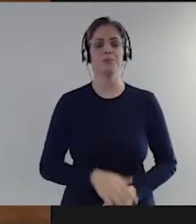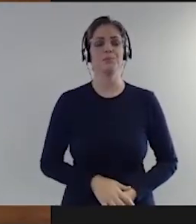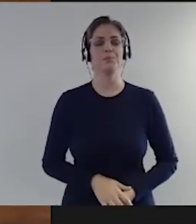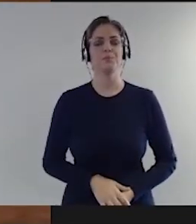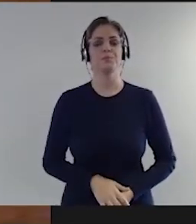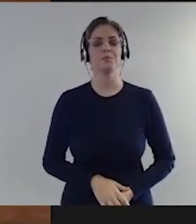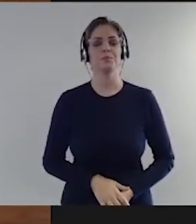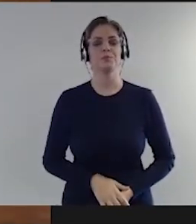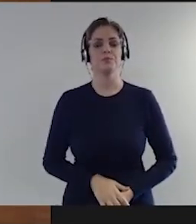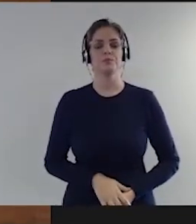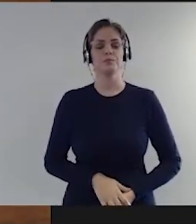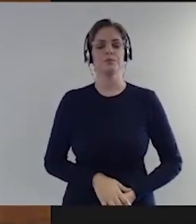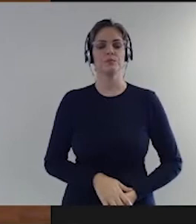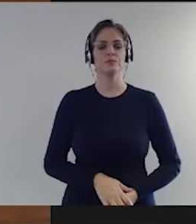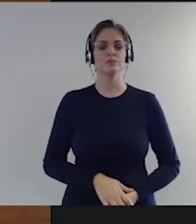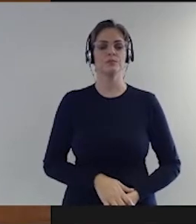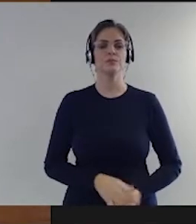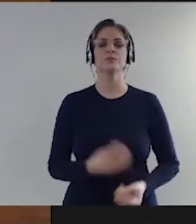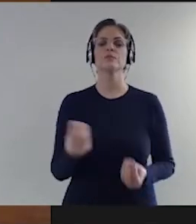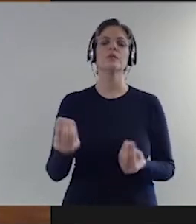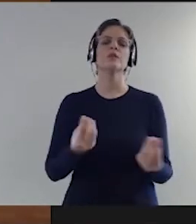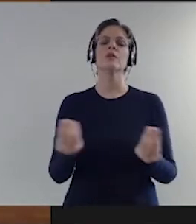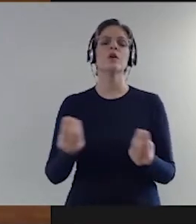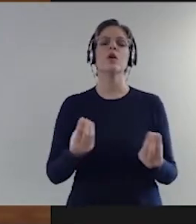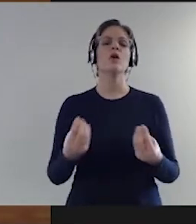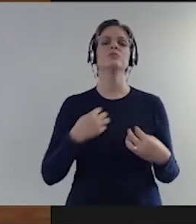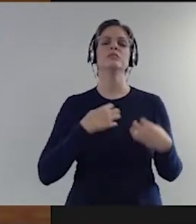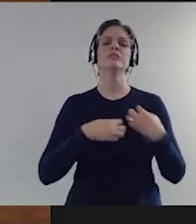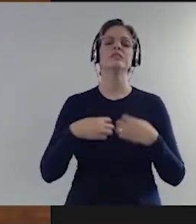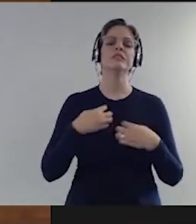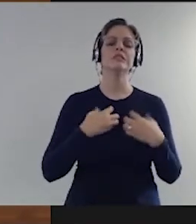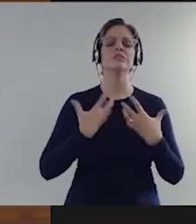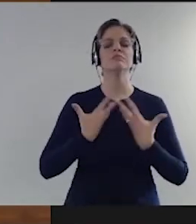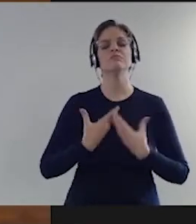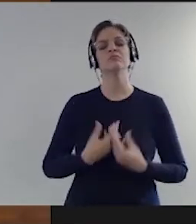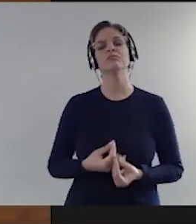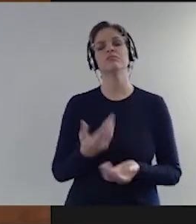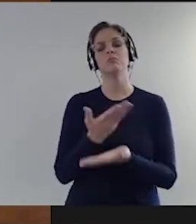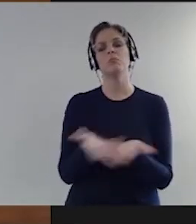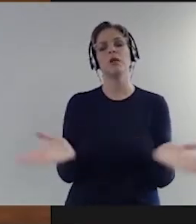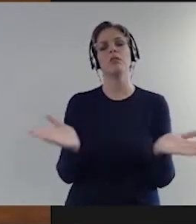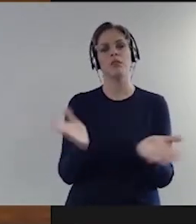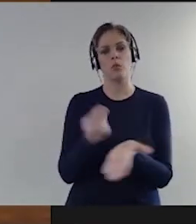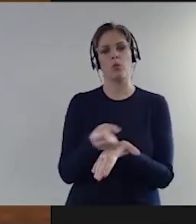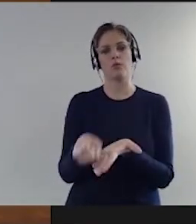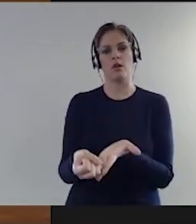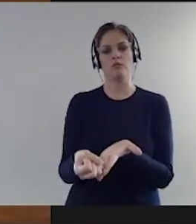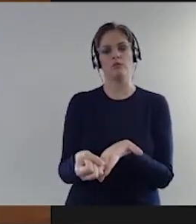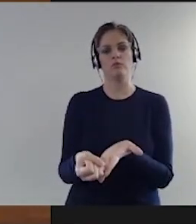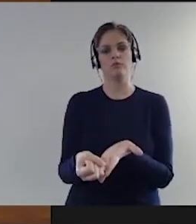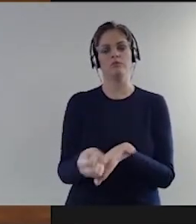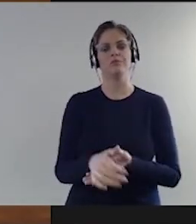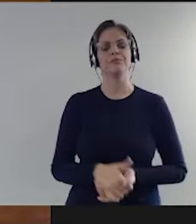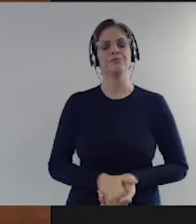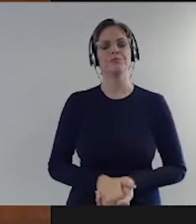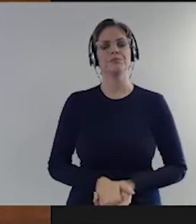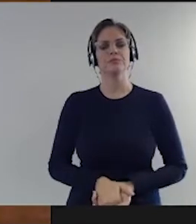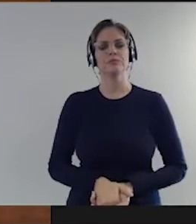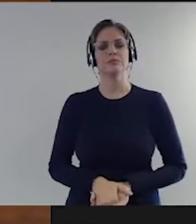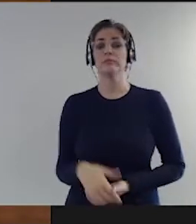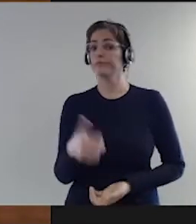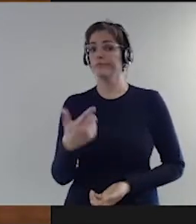Primeiro, a consideração da frustração do fim do contrato. Ainda que não haja uma